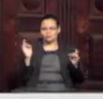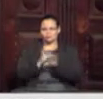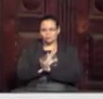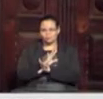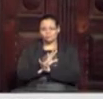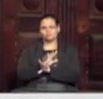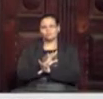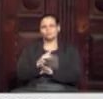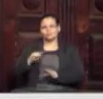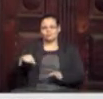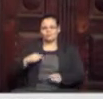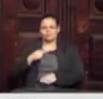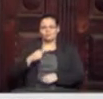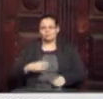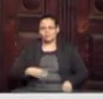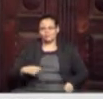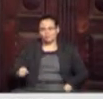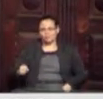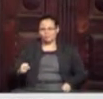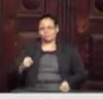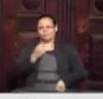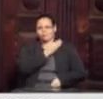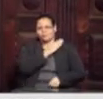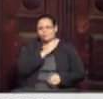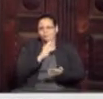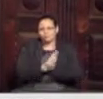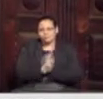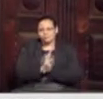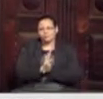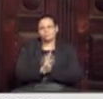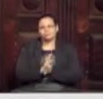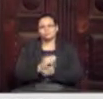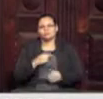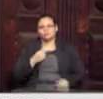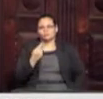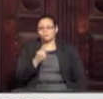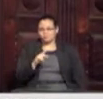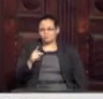descriminalização do aborto daqueles